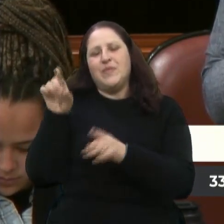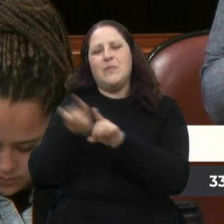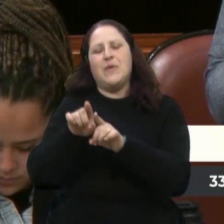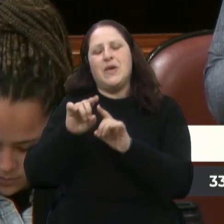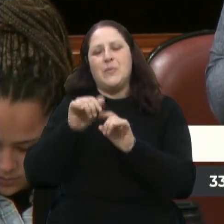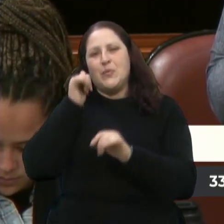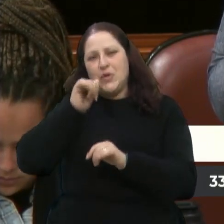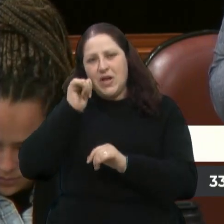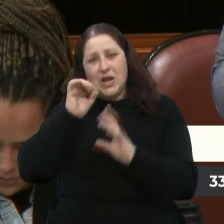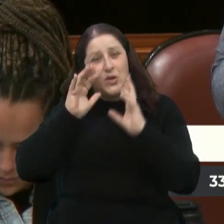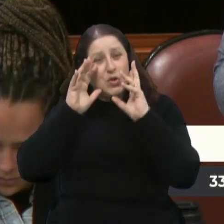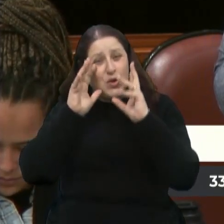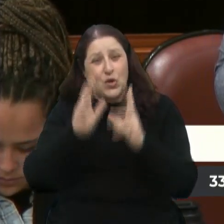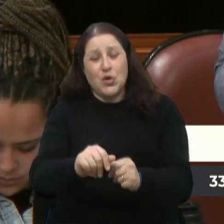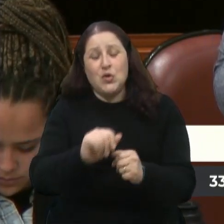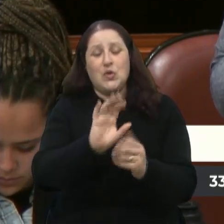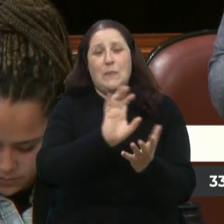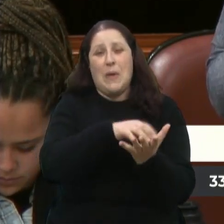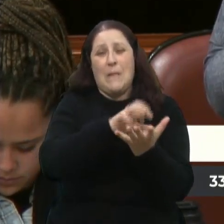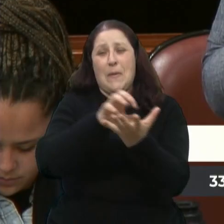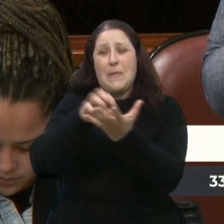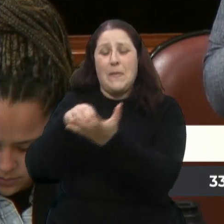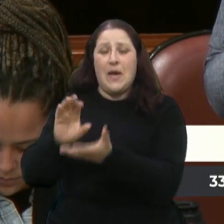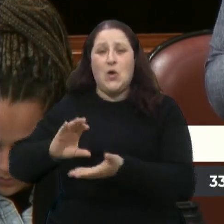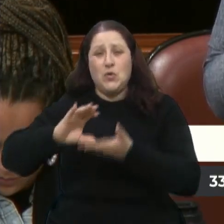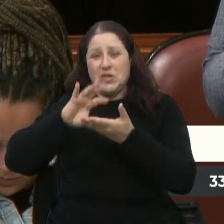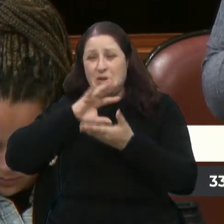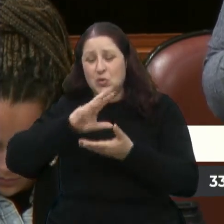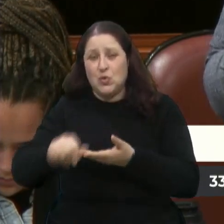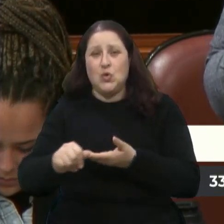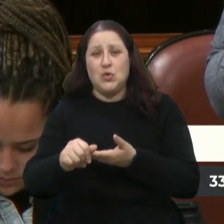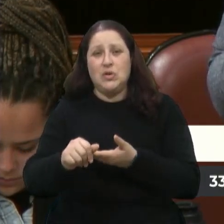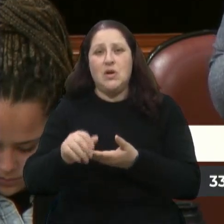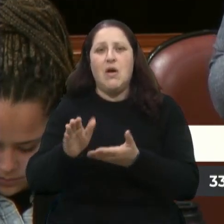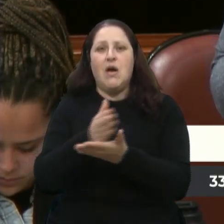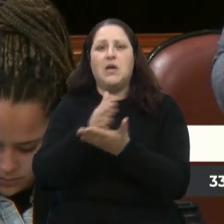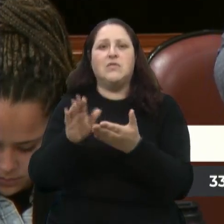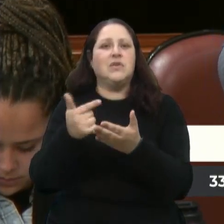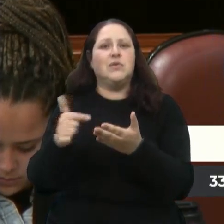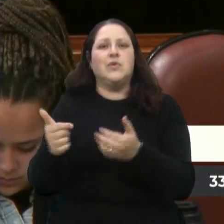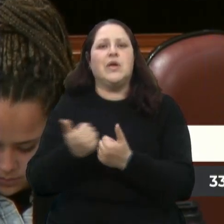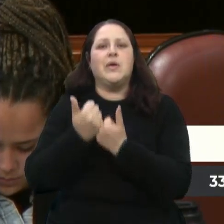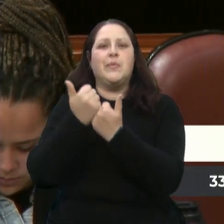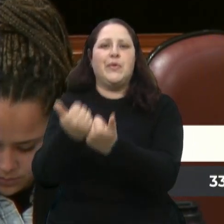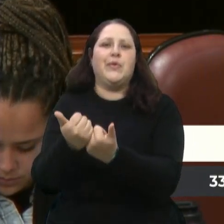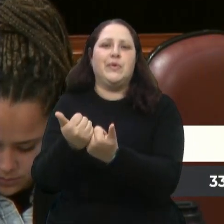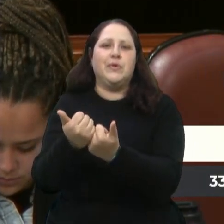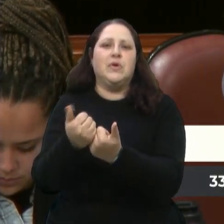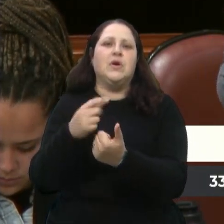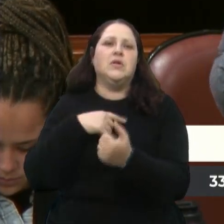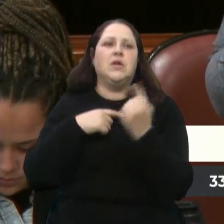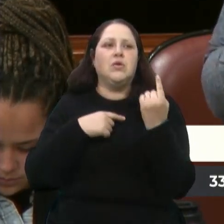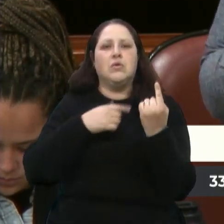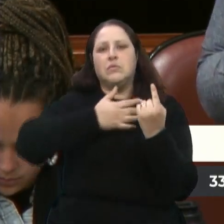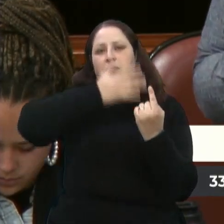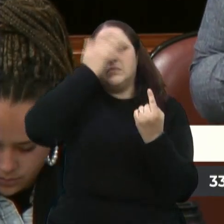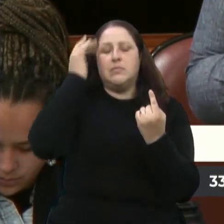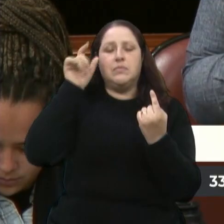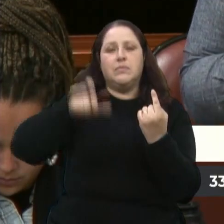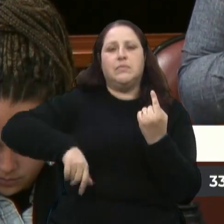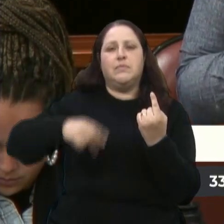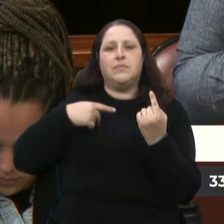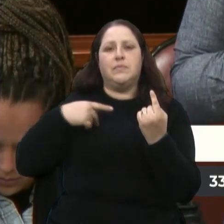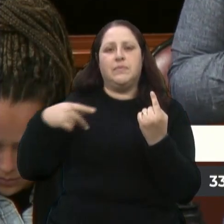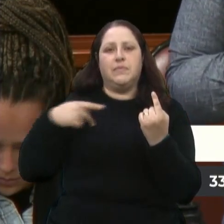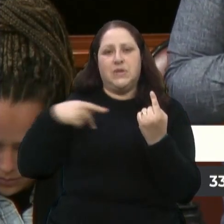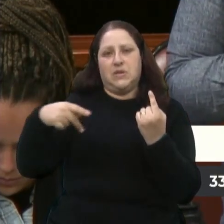nós temos no município, que são dezenas, e que muitas vezes não tem uma assessoria, além do presidente, que faz isso de forma